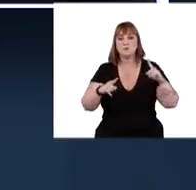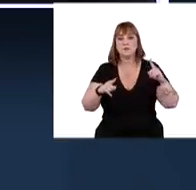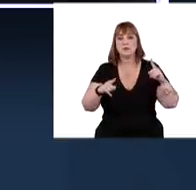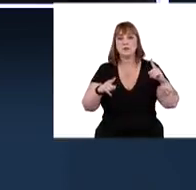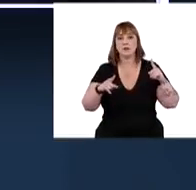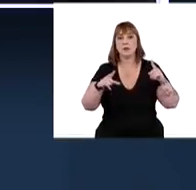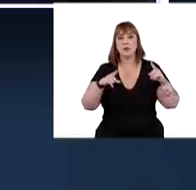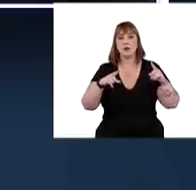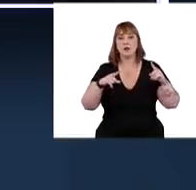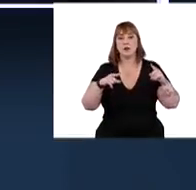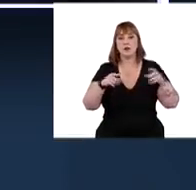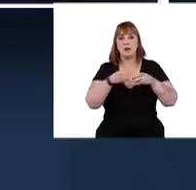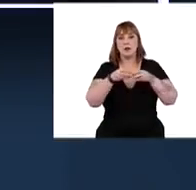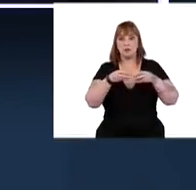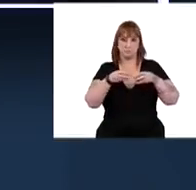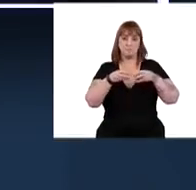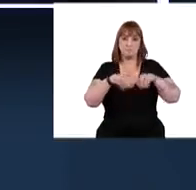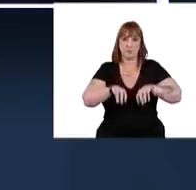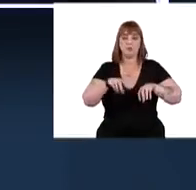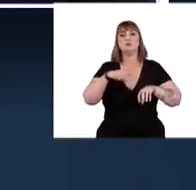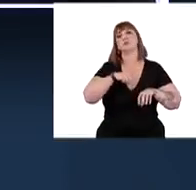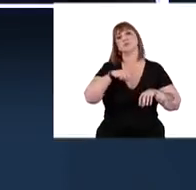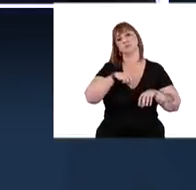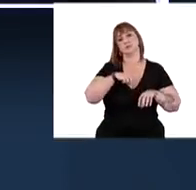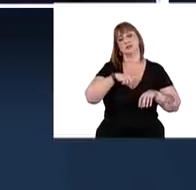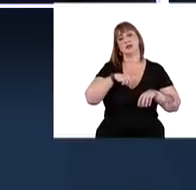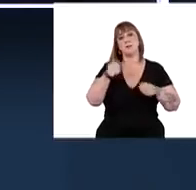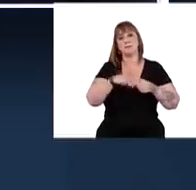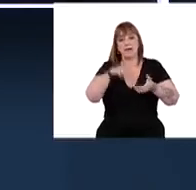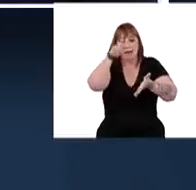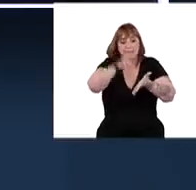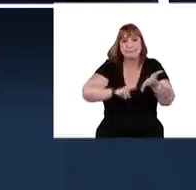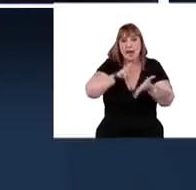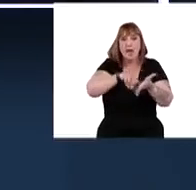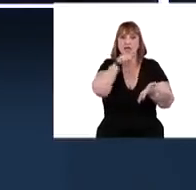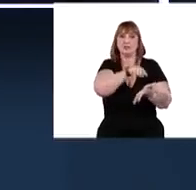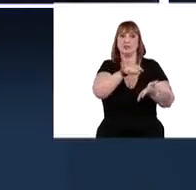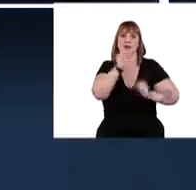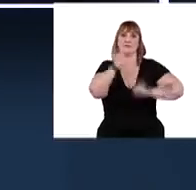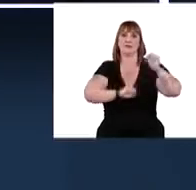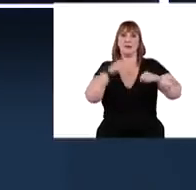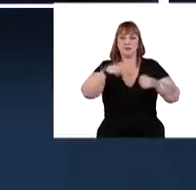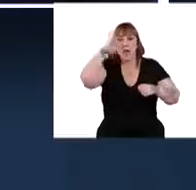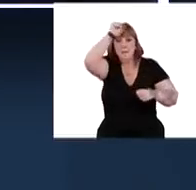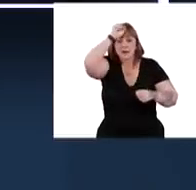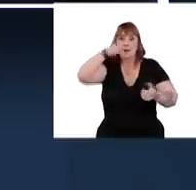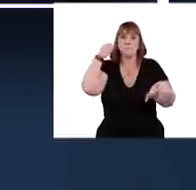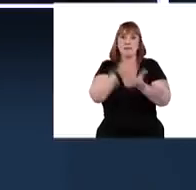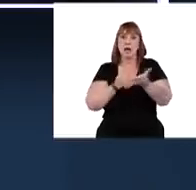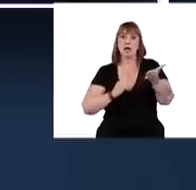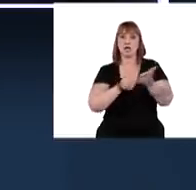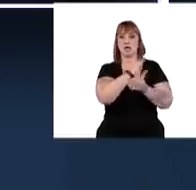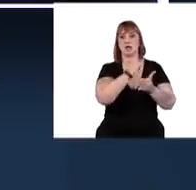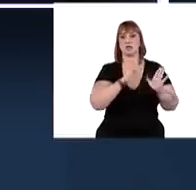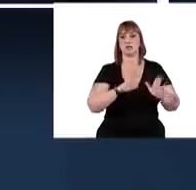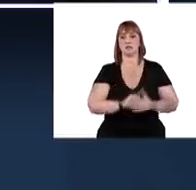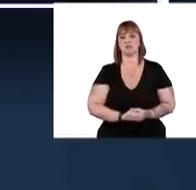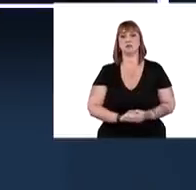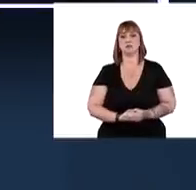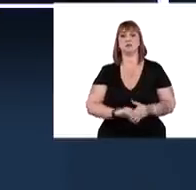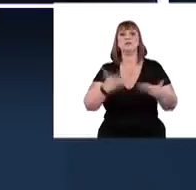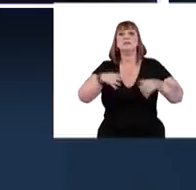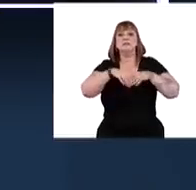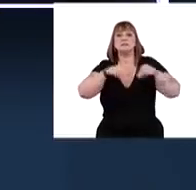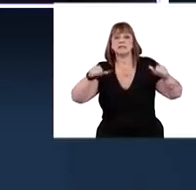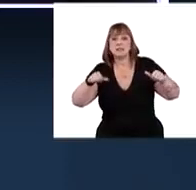vai ter prejuízo. Acho que tem que taxar essas empresas, eles têm que aprender a pagar impostos, sabe? Tanto você vê que Guilherme está falando muito isso.